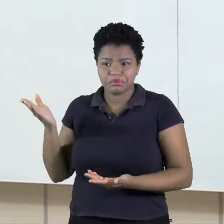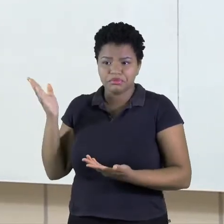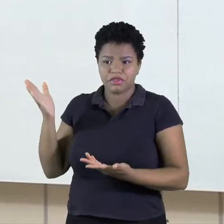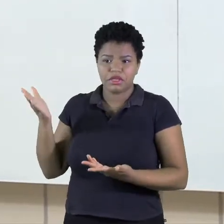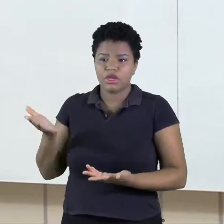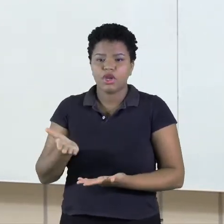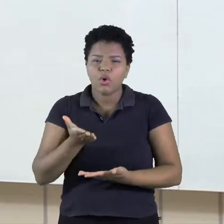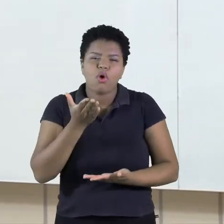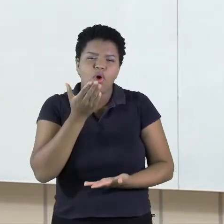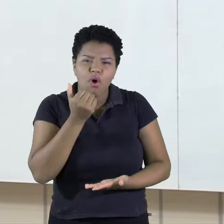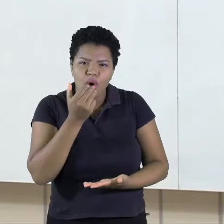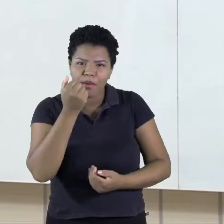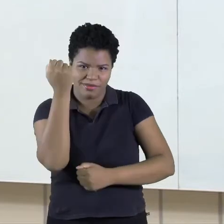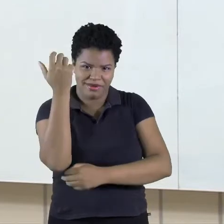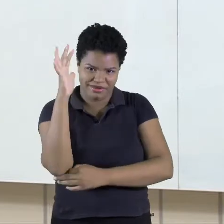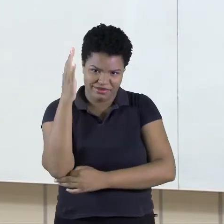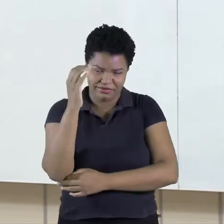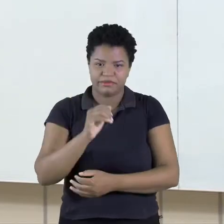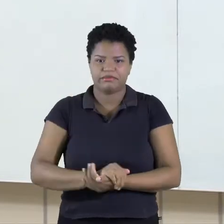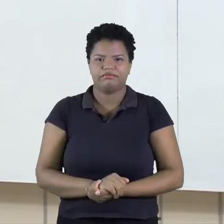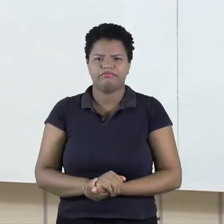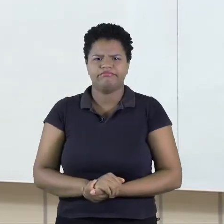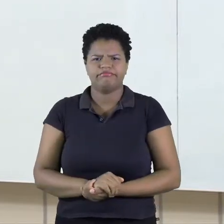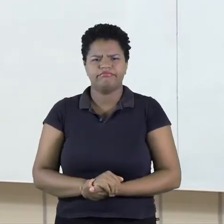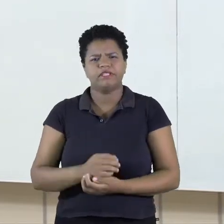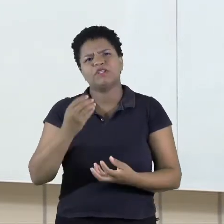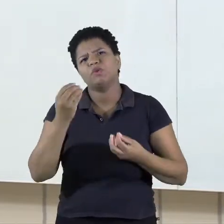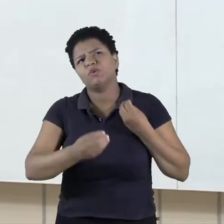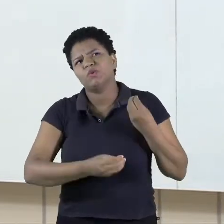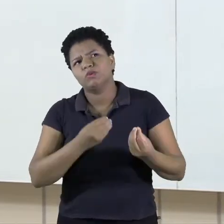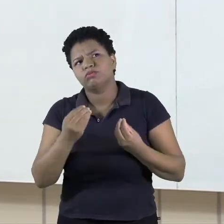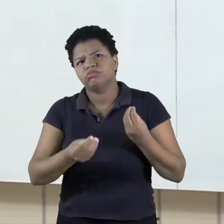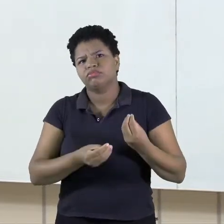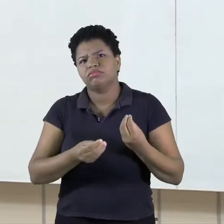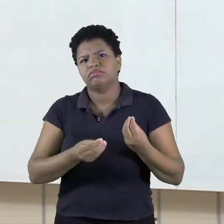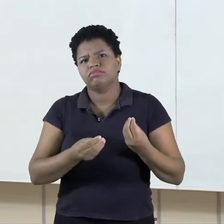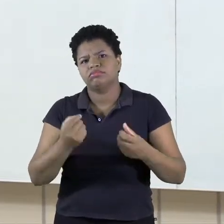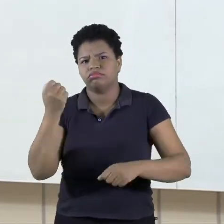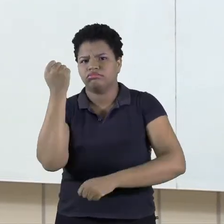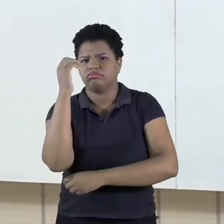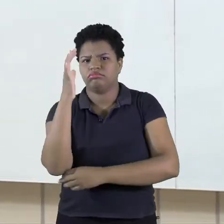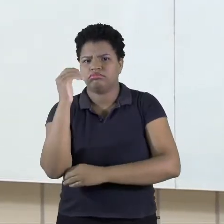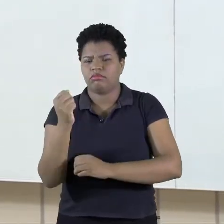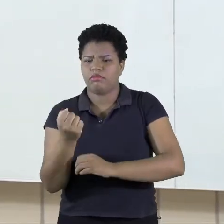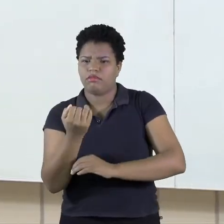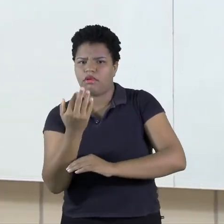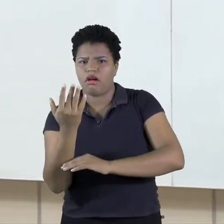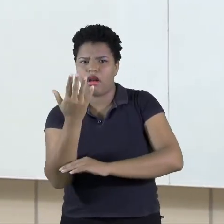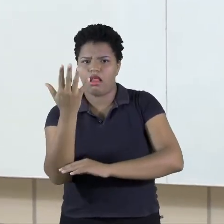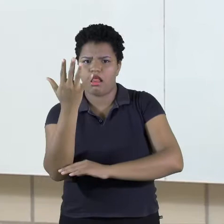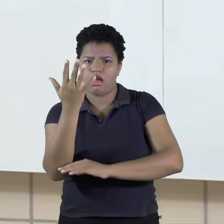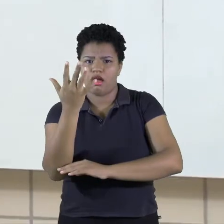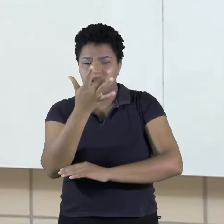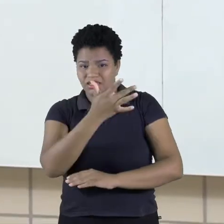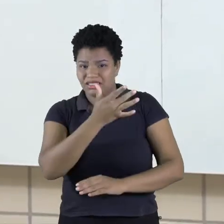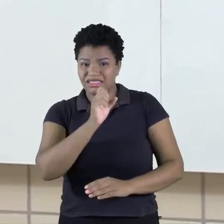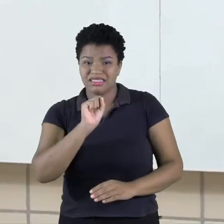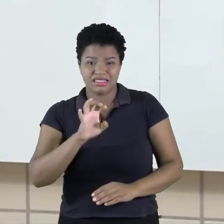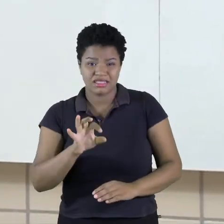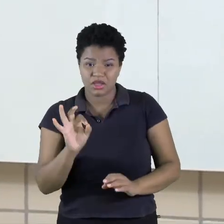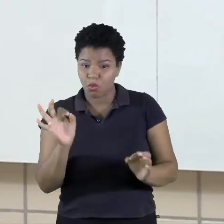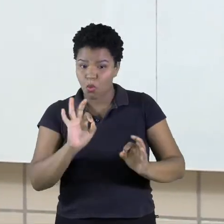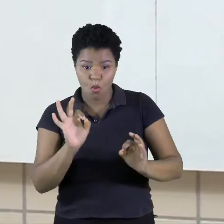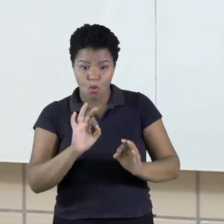planta. Como será que seria o crescimento da nossa planta se não tivesse ninguém para consumir ela?